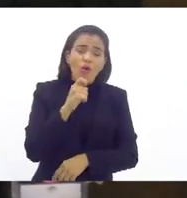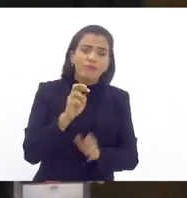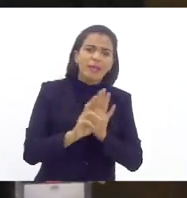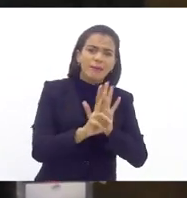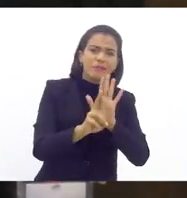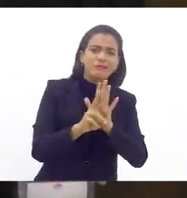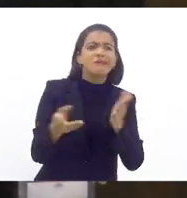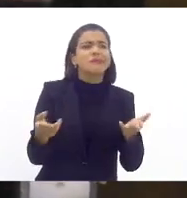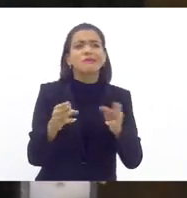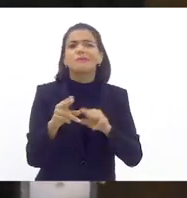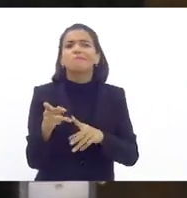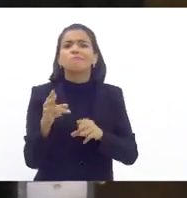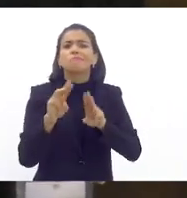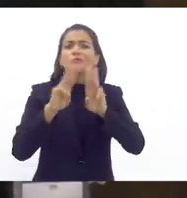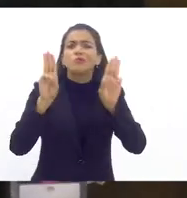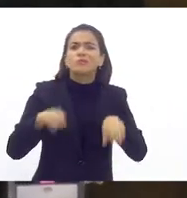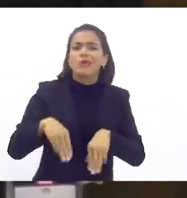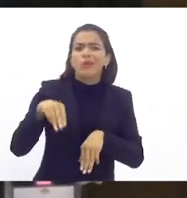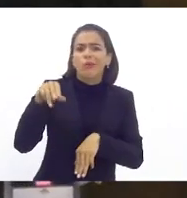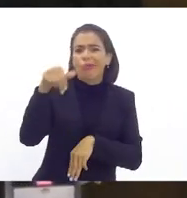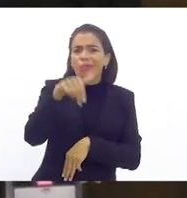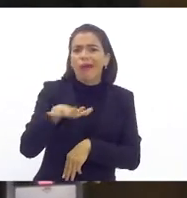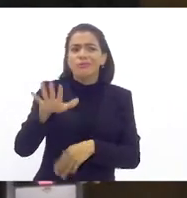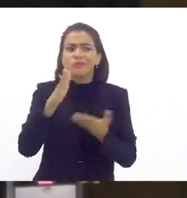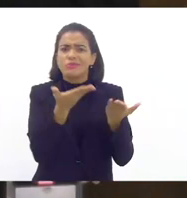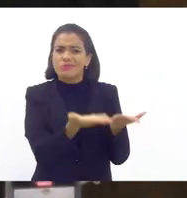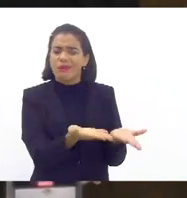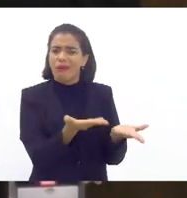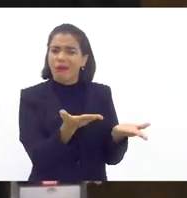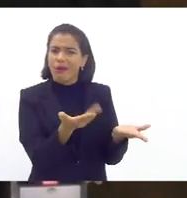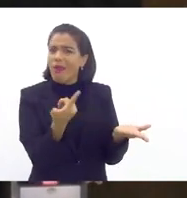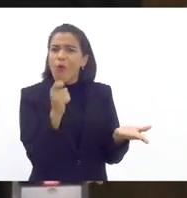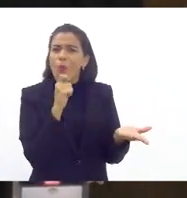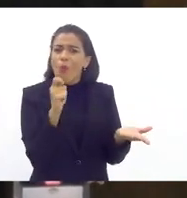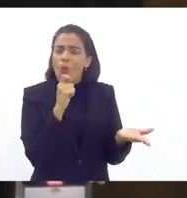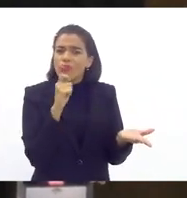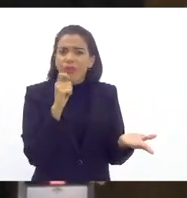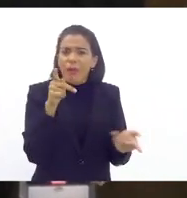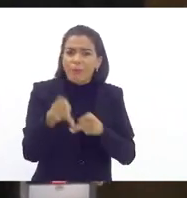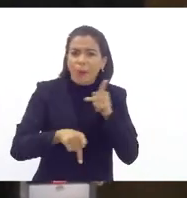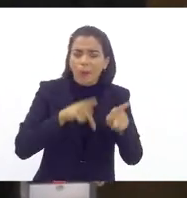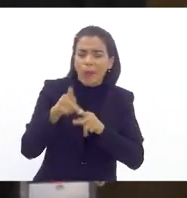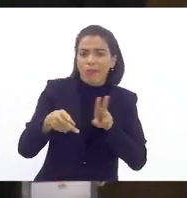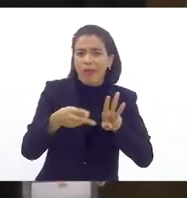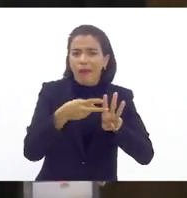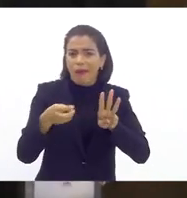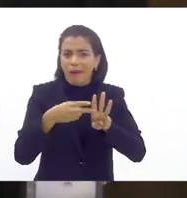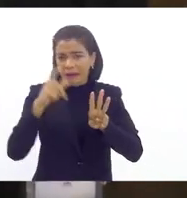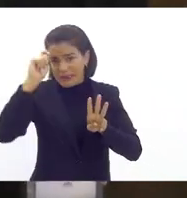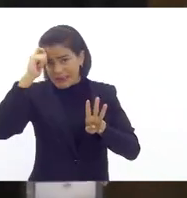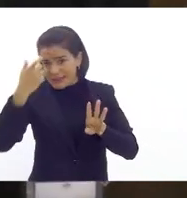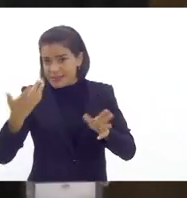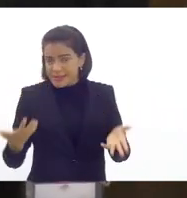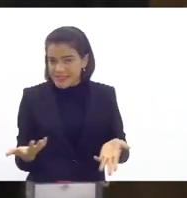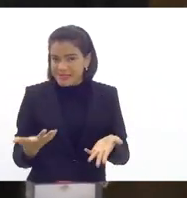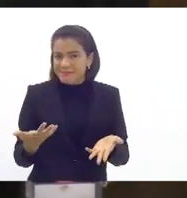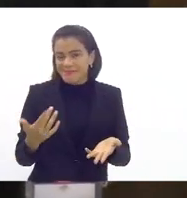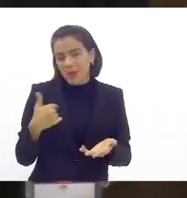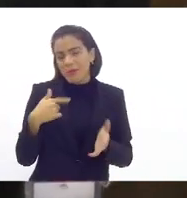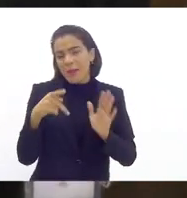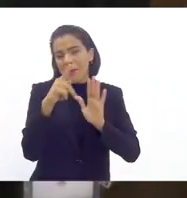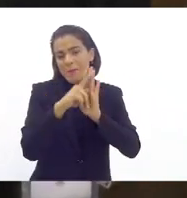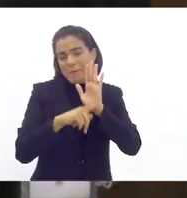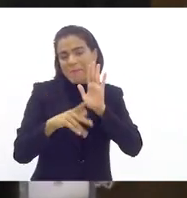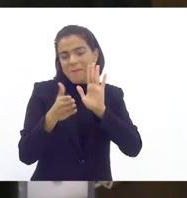nacional é esse que conta uma história que a gente não se vê como população. Então, eu acho que a gente tem um projeto